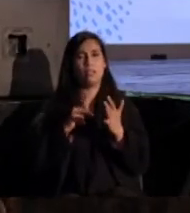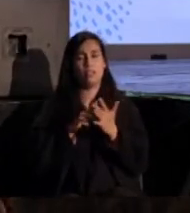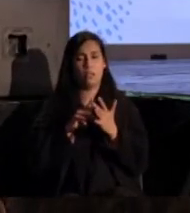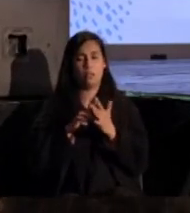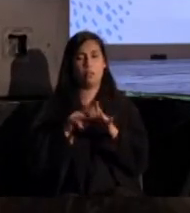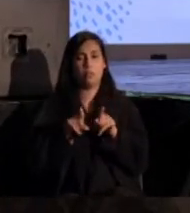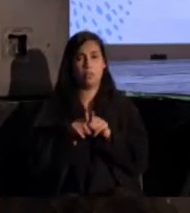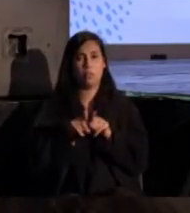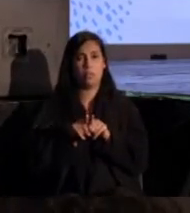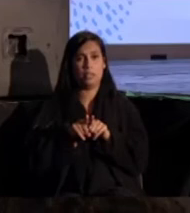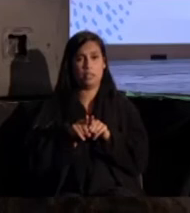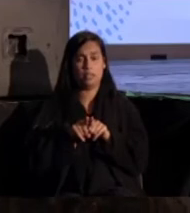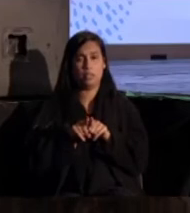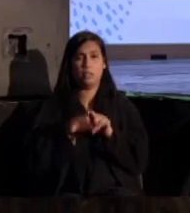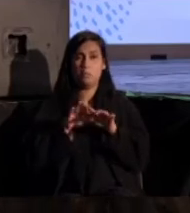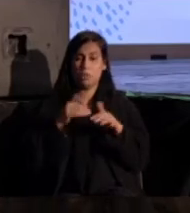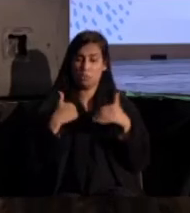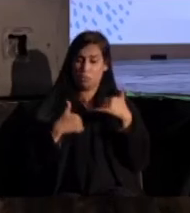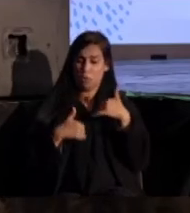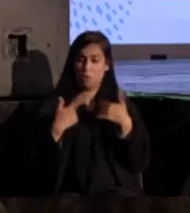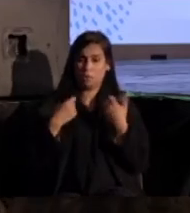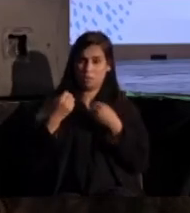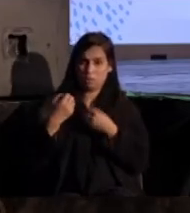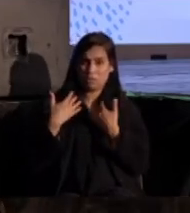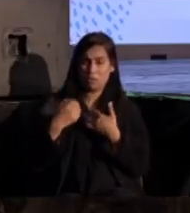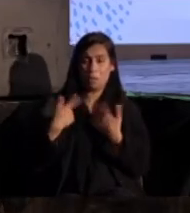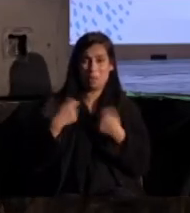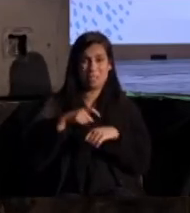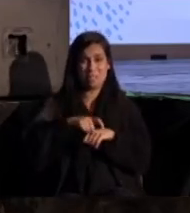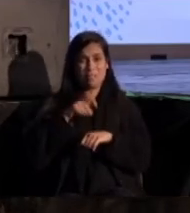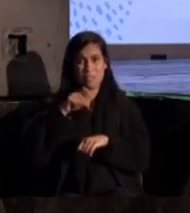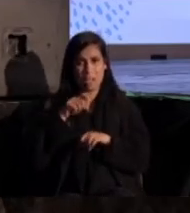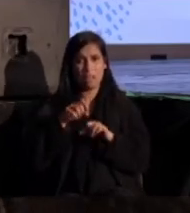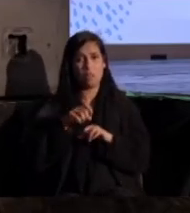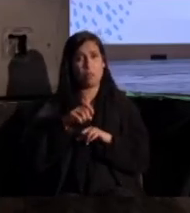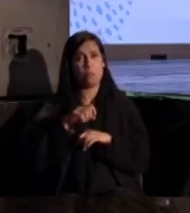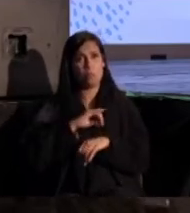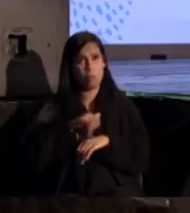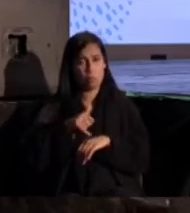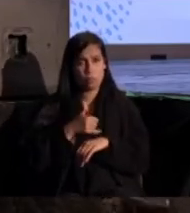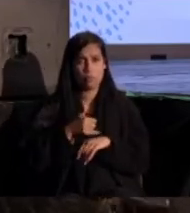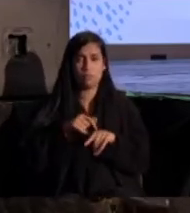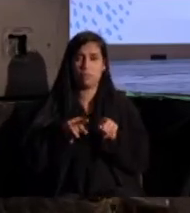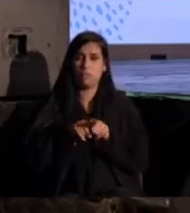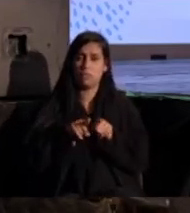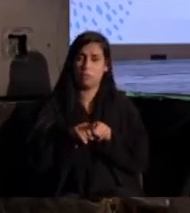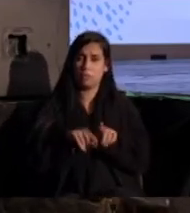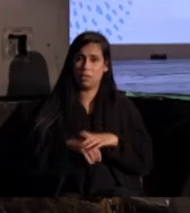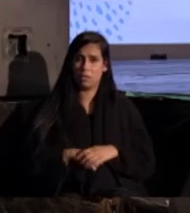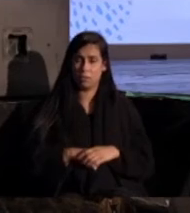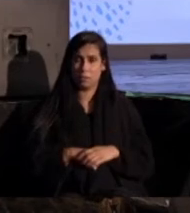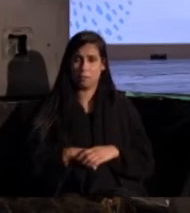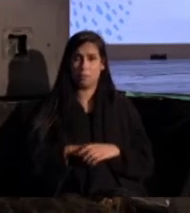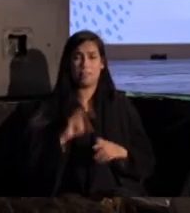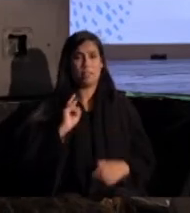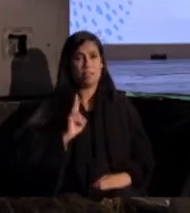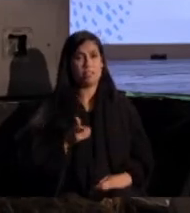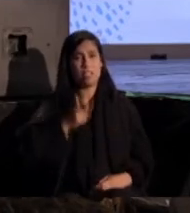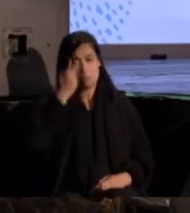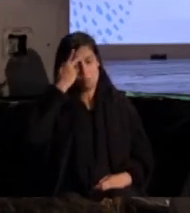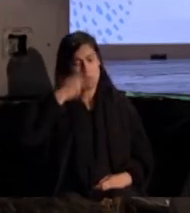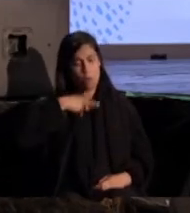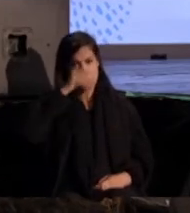desprecificar o corpo humano, você tem que arrumar tempo, você tem que não negar o ócio, mas afirmar o ócio,